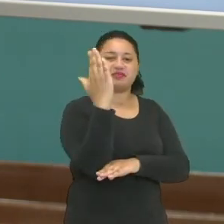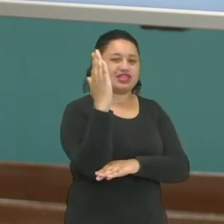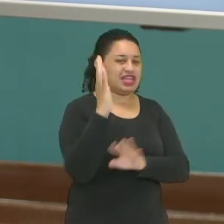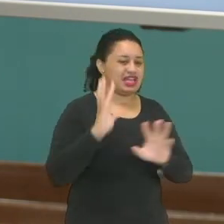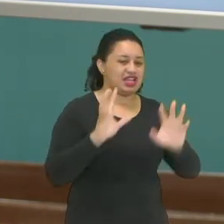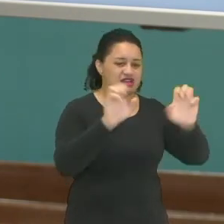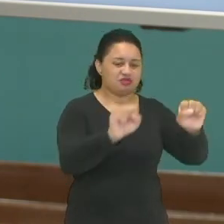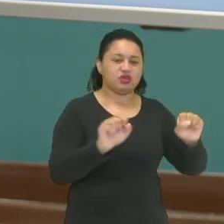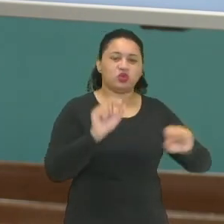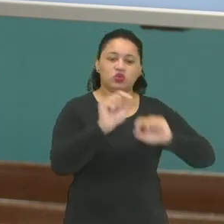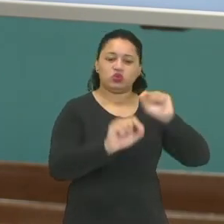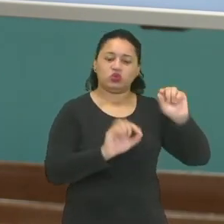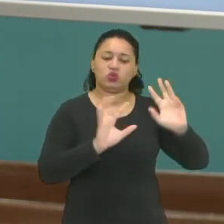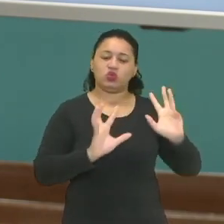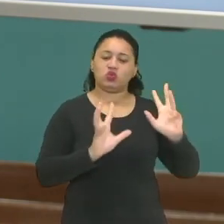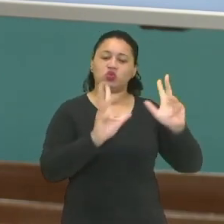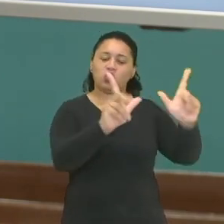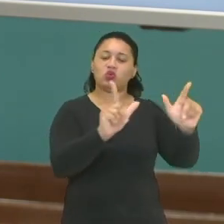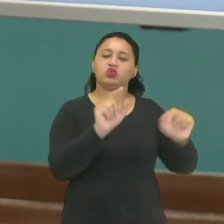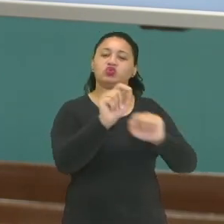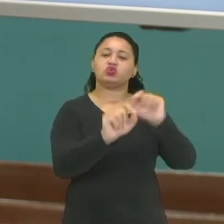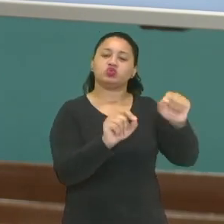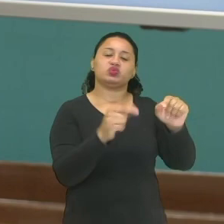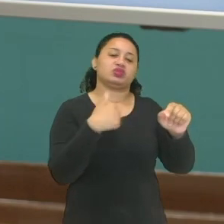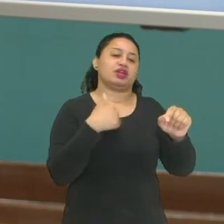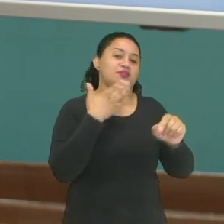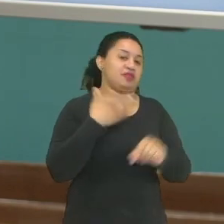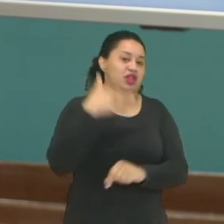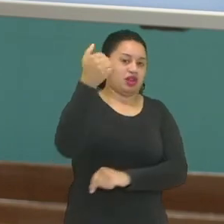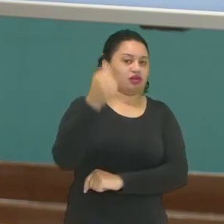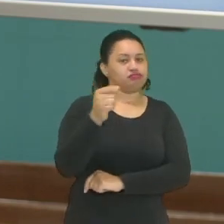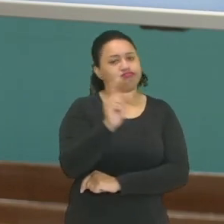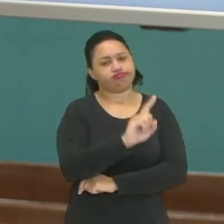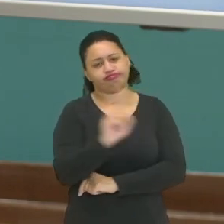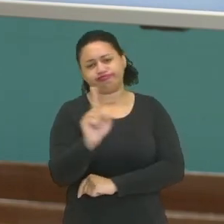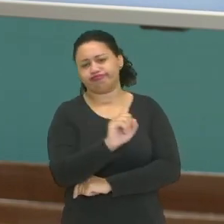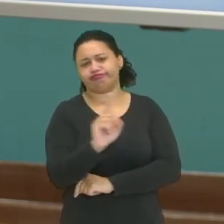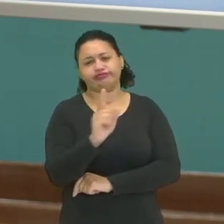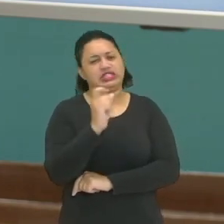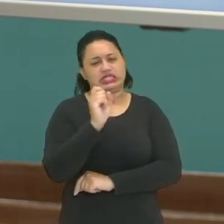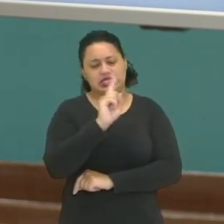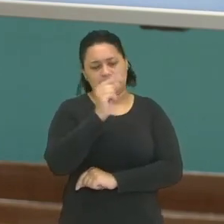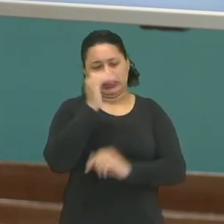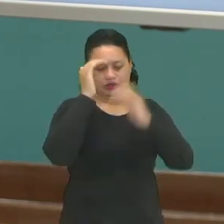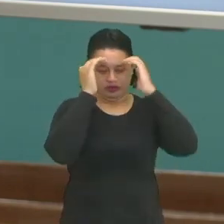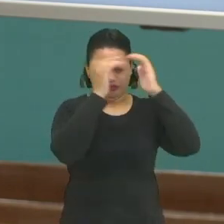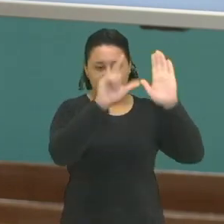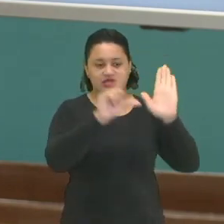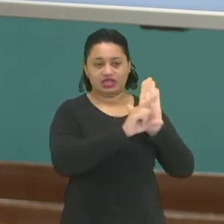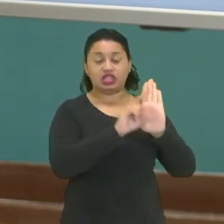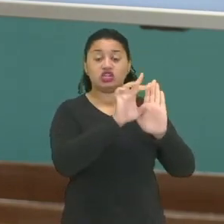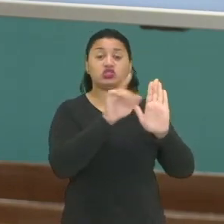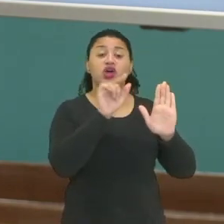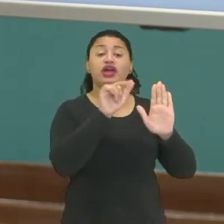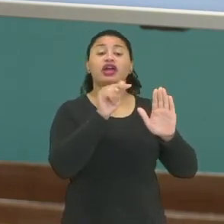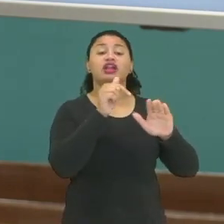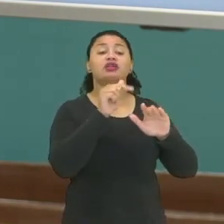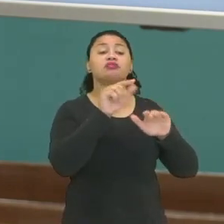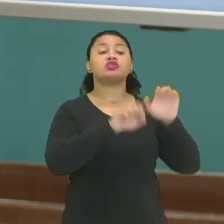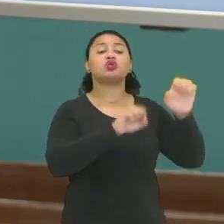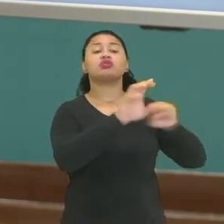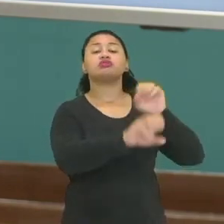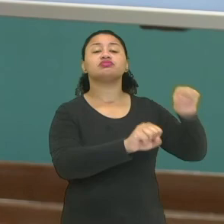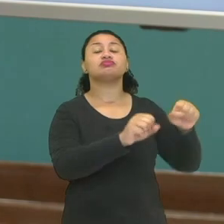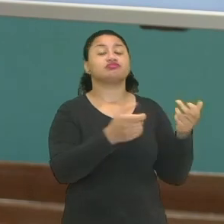mundo ficar, vamos dizer assim, em melhores condições, né, quando é ilegal. E sim só um madeireiro ali no máximo, né, e o